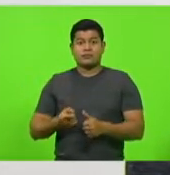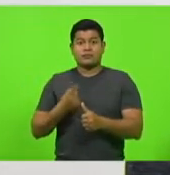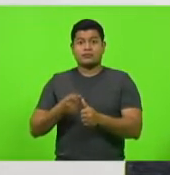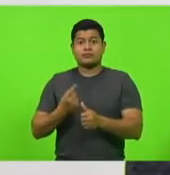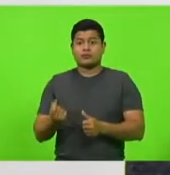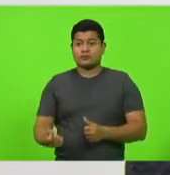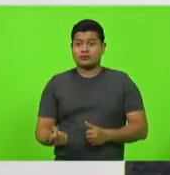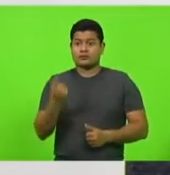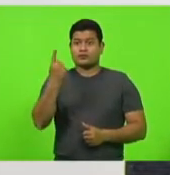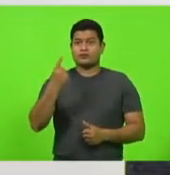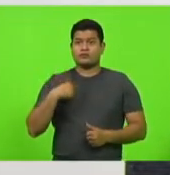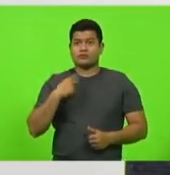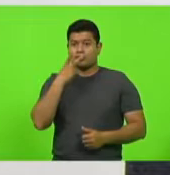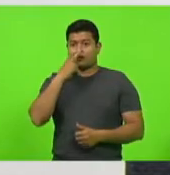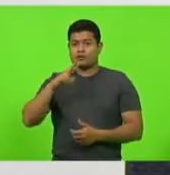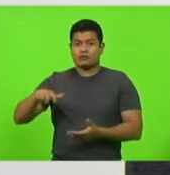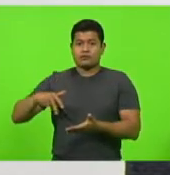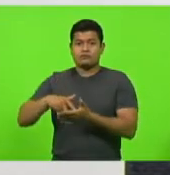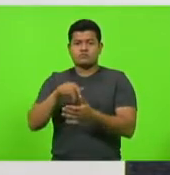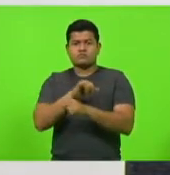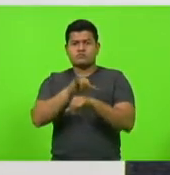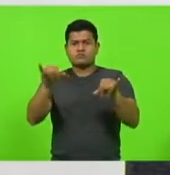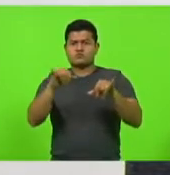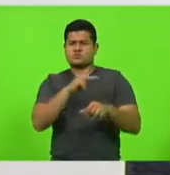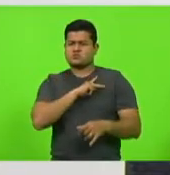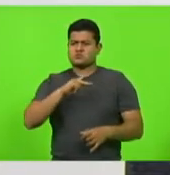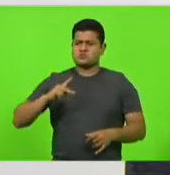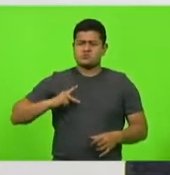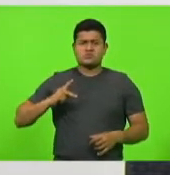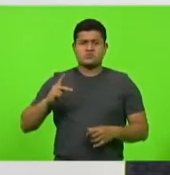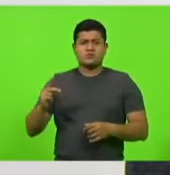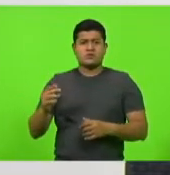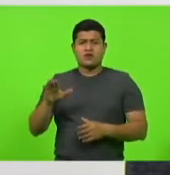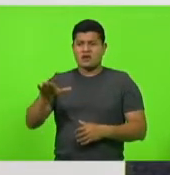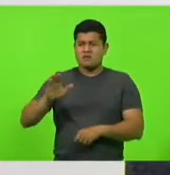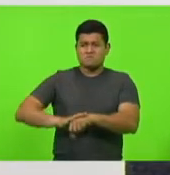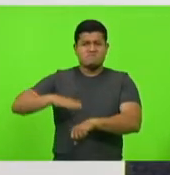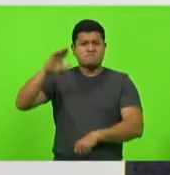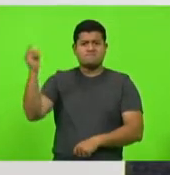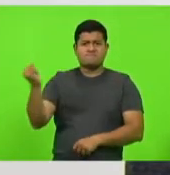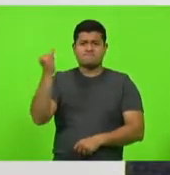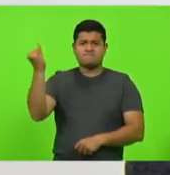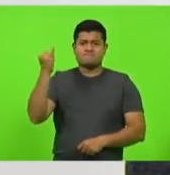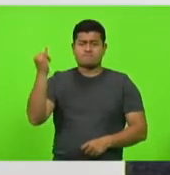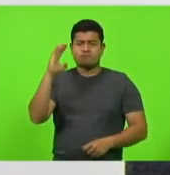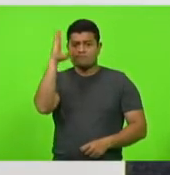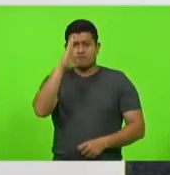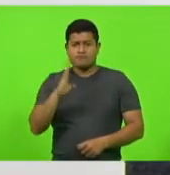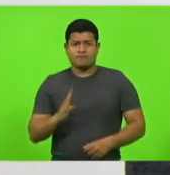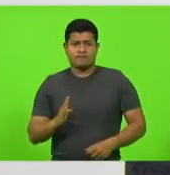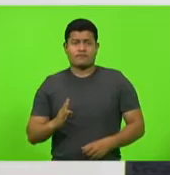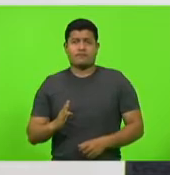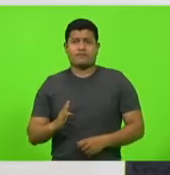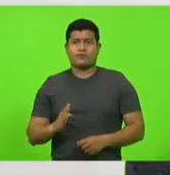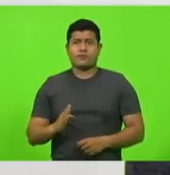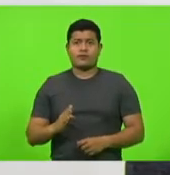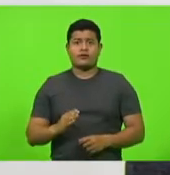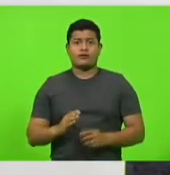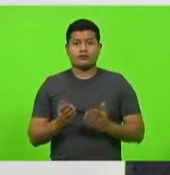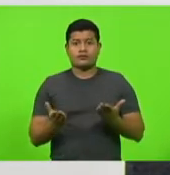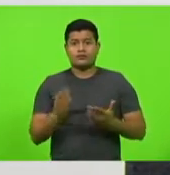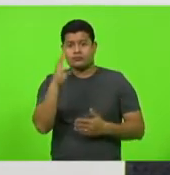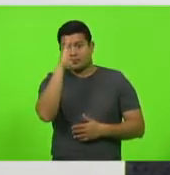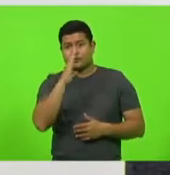se fosse um homem público mais importante do Brasil. E que o Brasil já teve